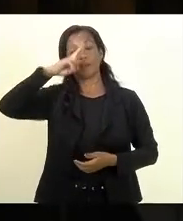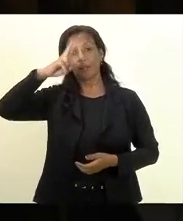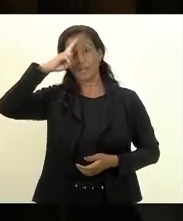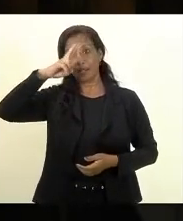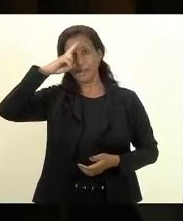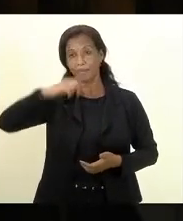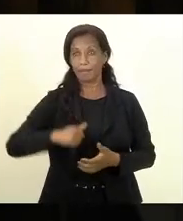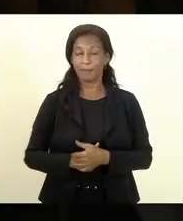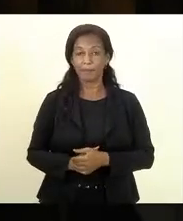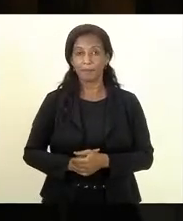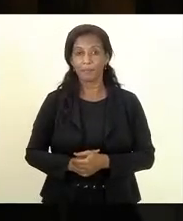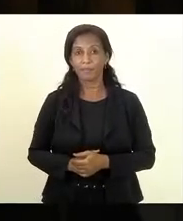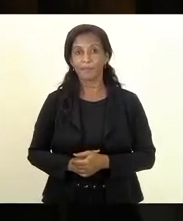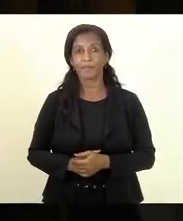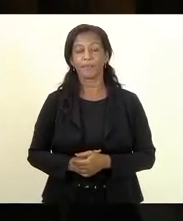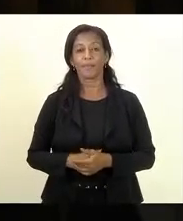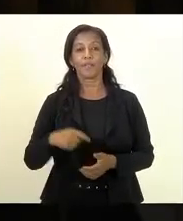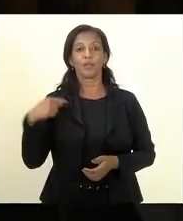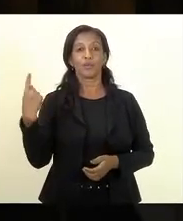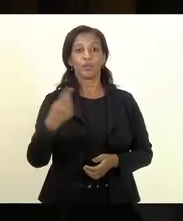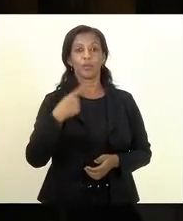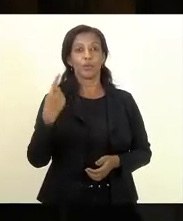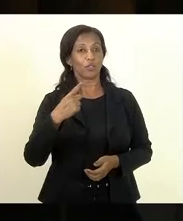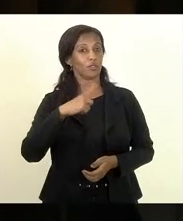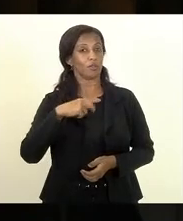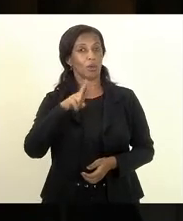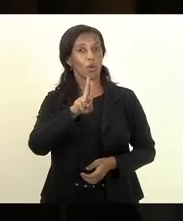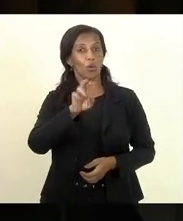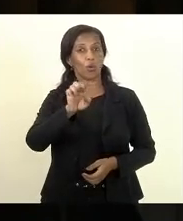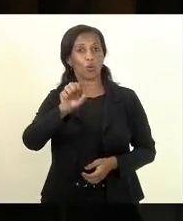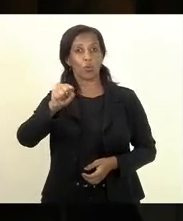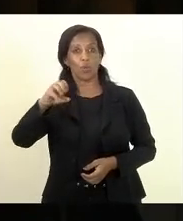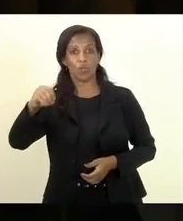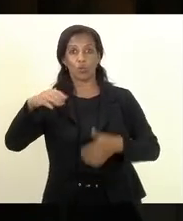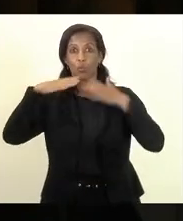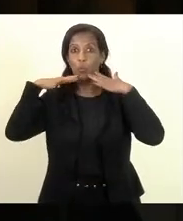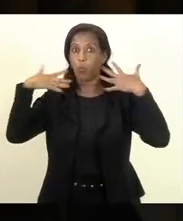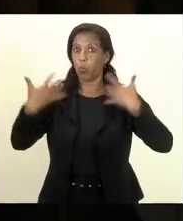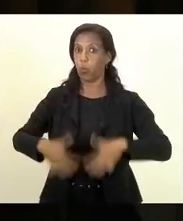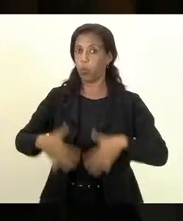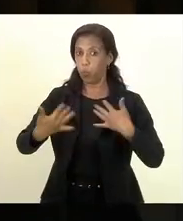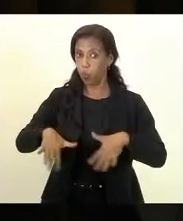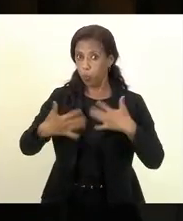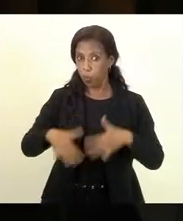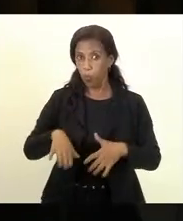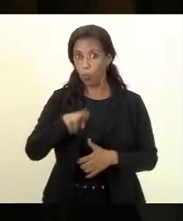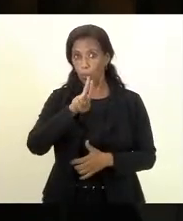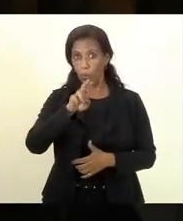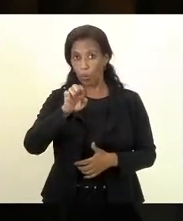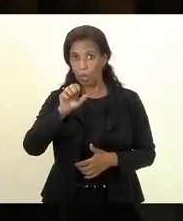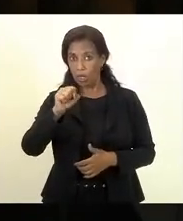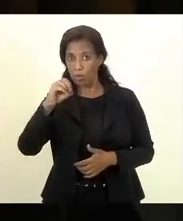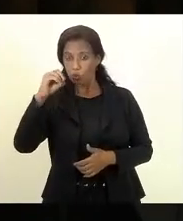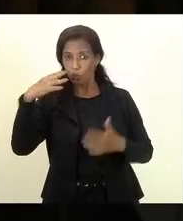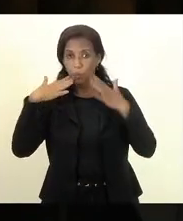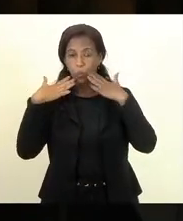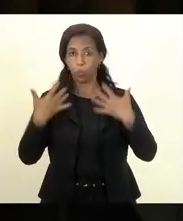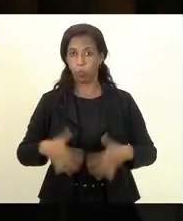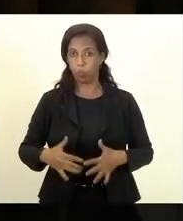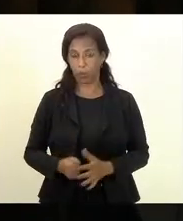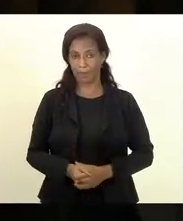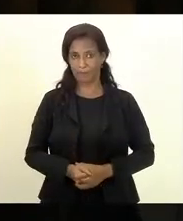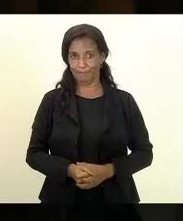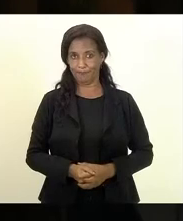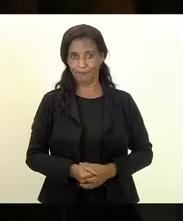concluo, o desafio que nós temos em relação ao UESO. A UESO está desesperada. A UESA está desesperada. Fundada há